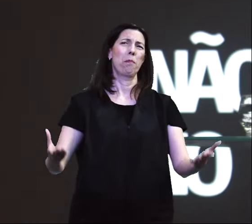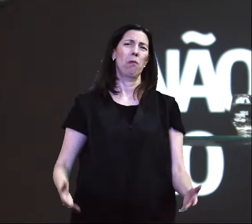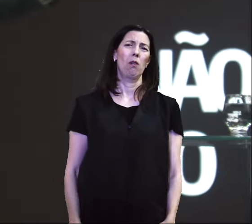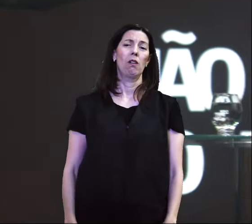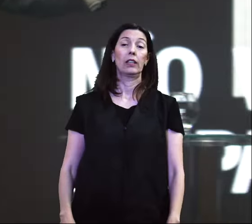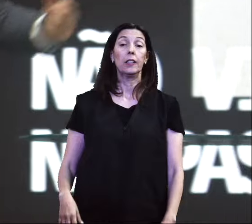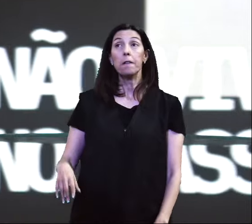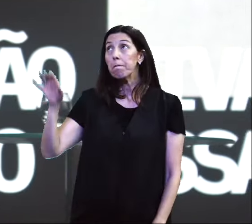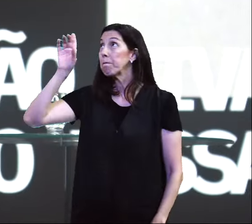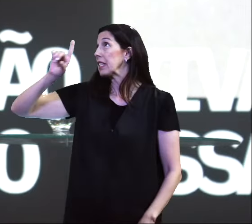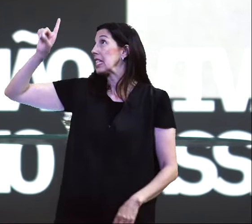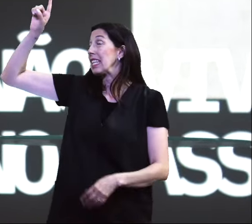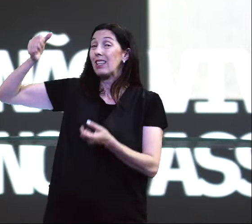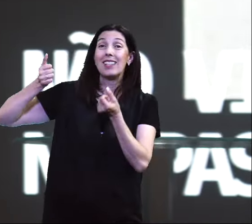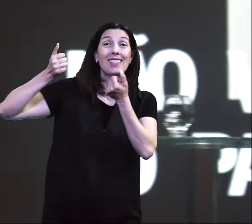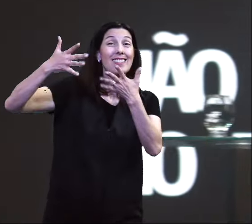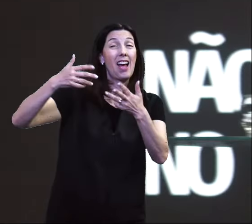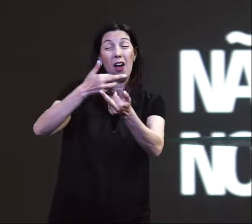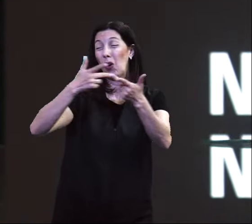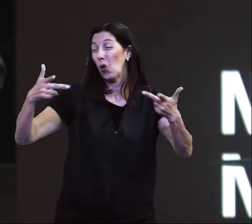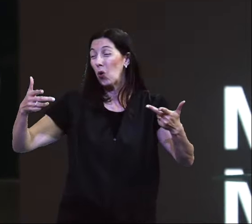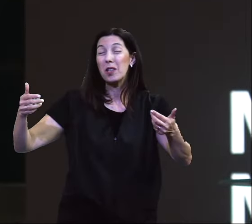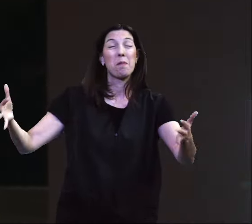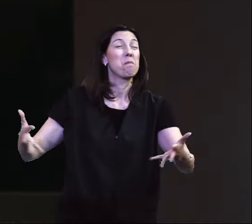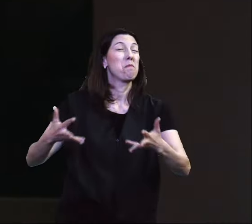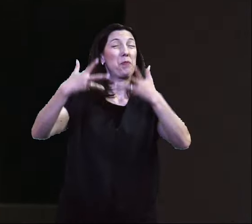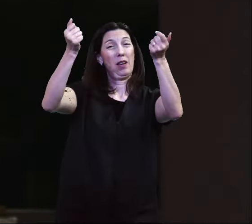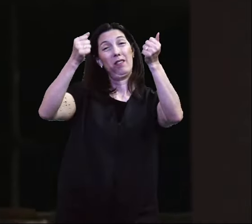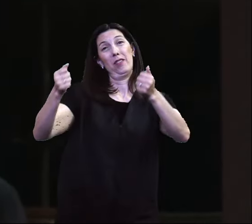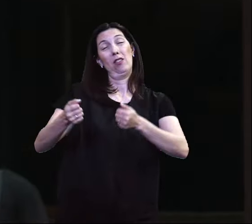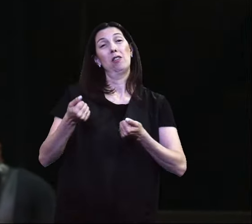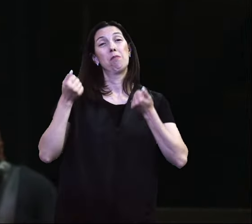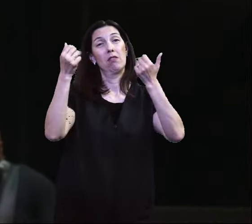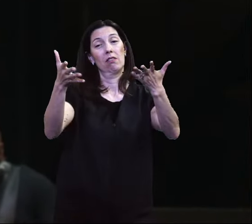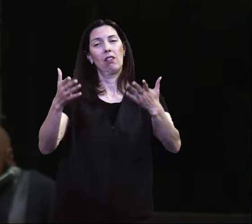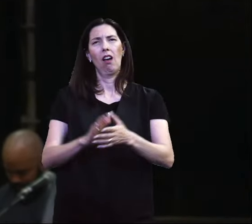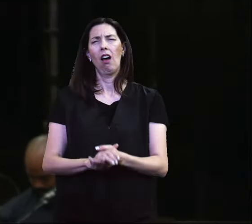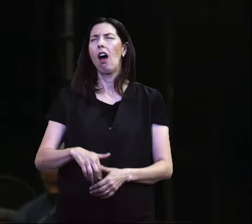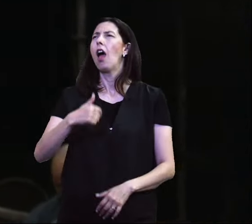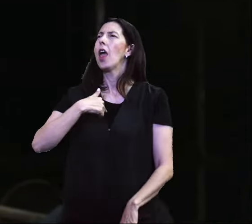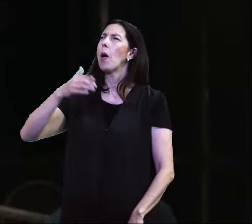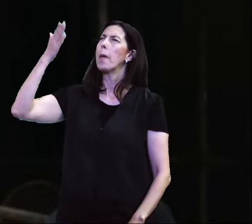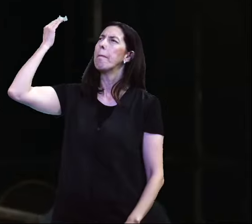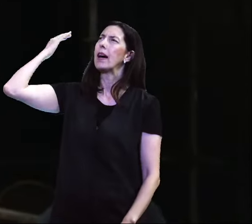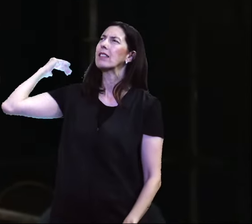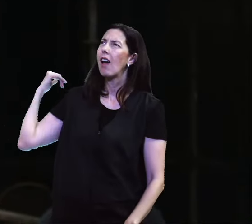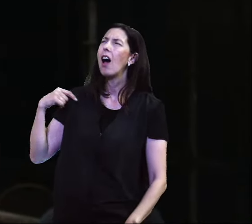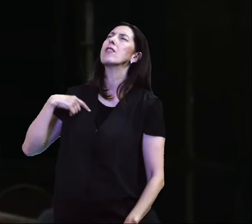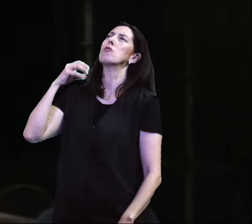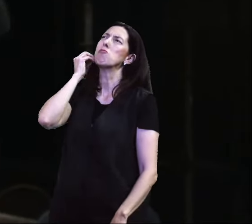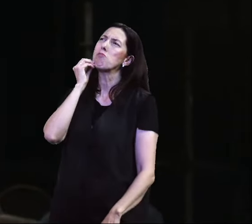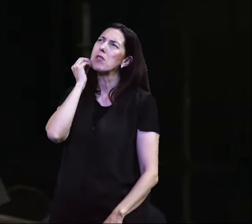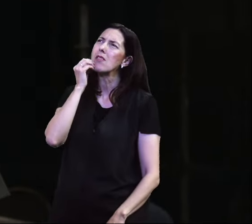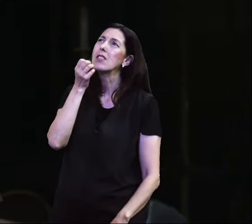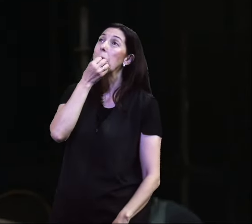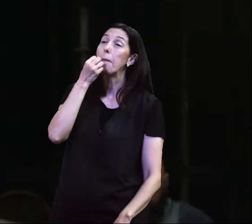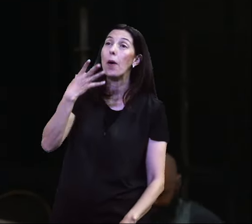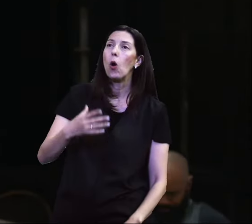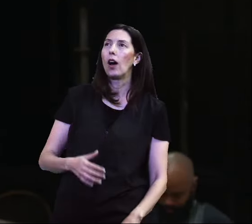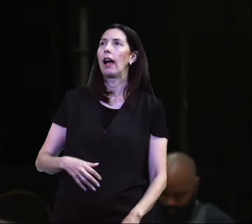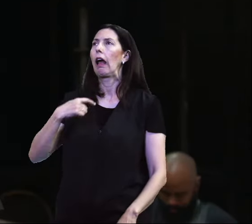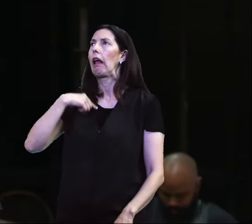surpreendente, maravilhosa. O que você viveu e o que eu vivi, eu conto com tanta alegria as minhas experiências com Deus. Eu lembro quando aqui não